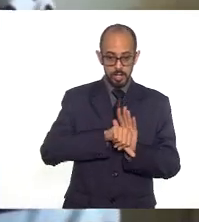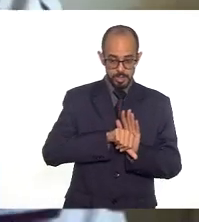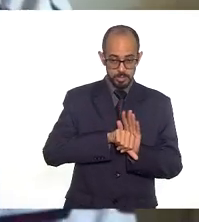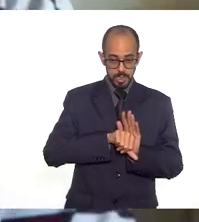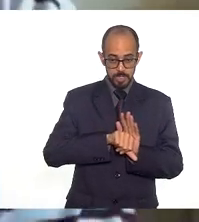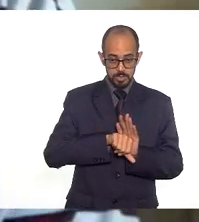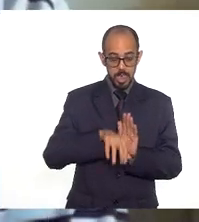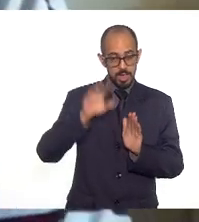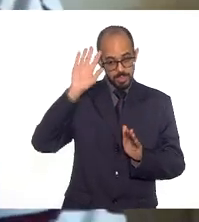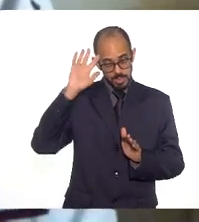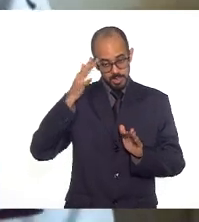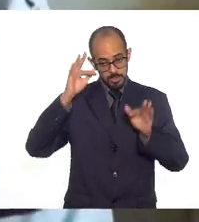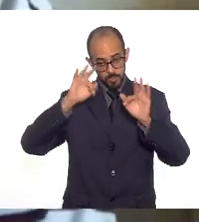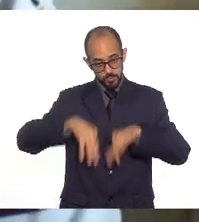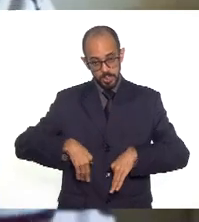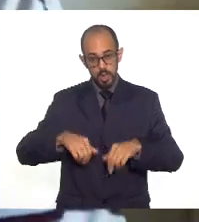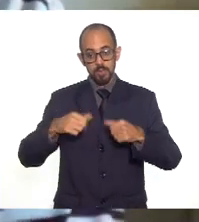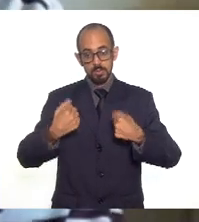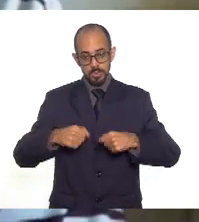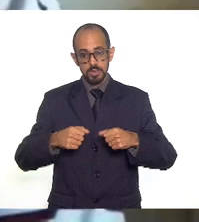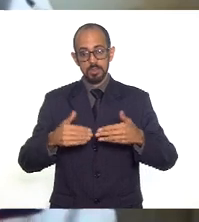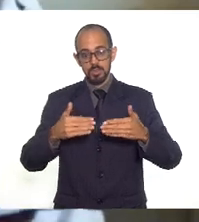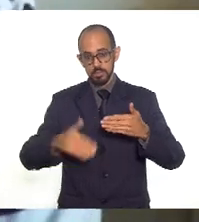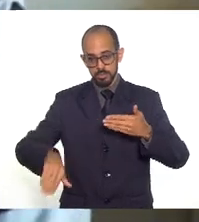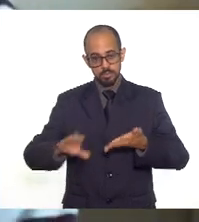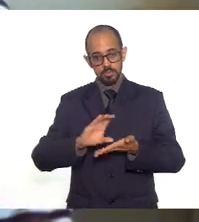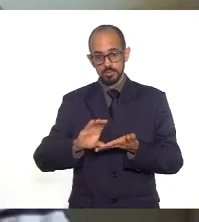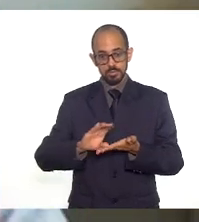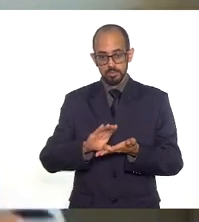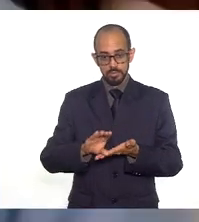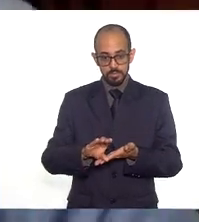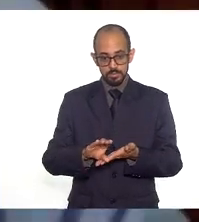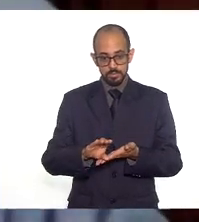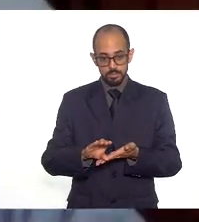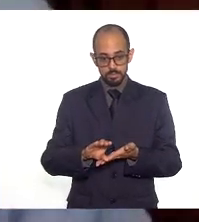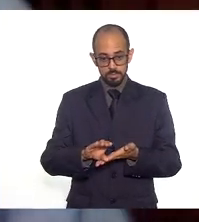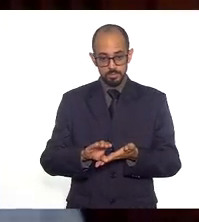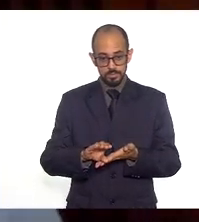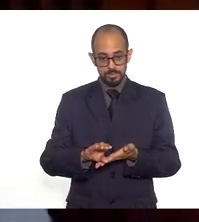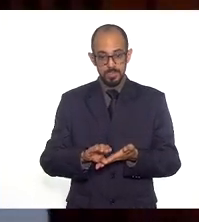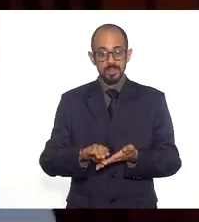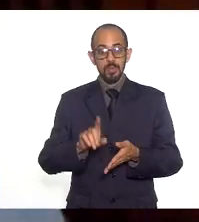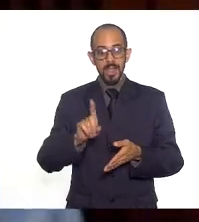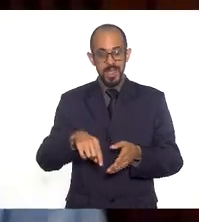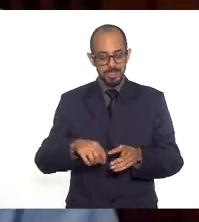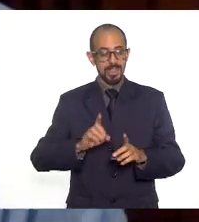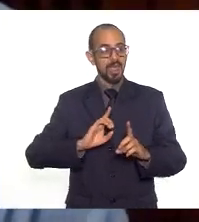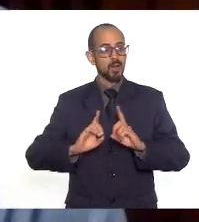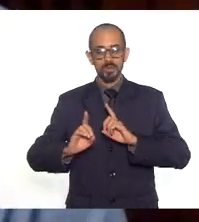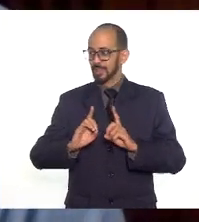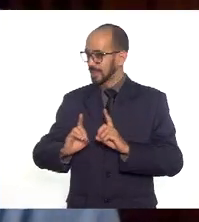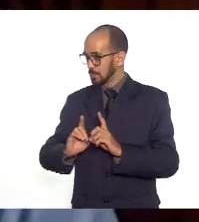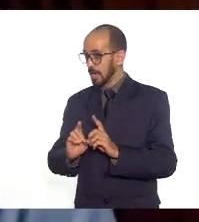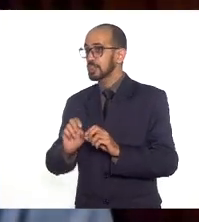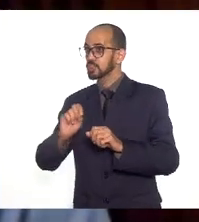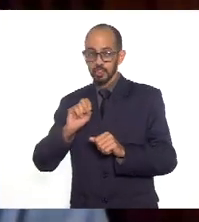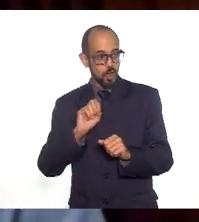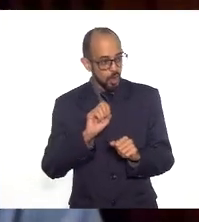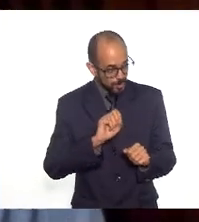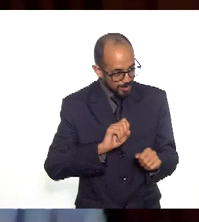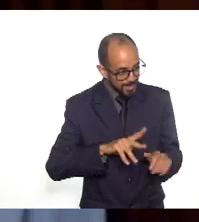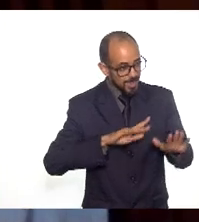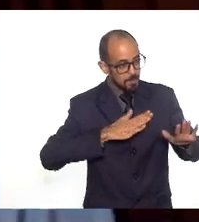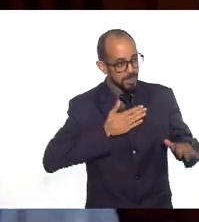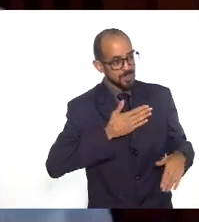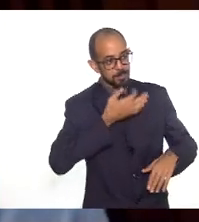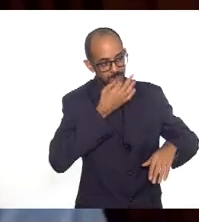a decisão final tem que ser constitucionalidade ou inconstitucionalidade. Então, essa debate... Por exemplo, eu não tenho essa visão. Por exemplo,